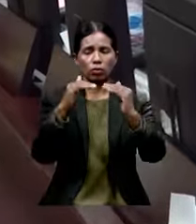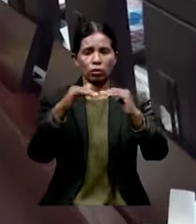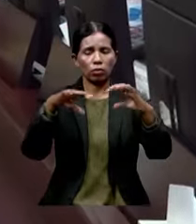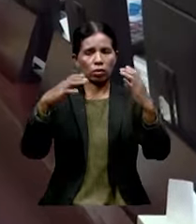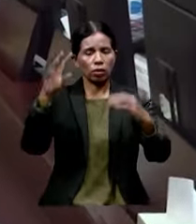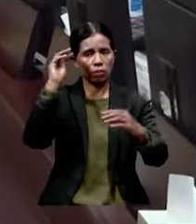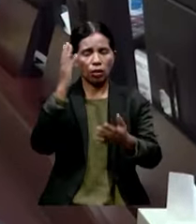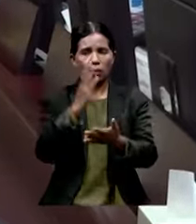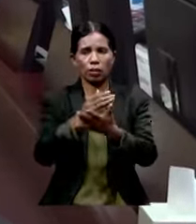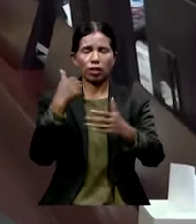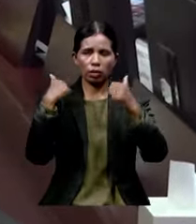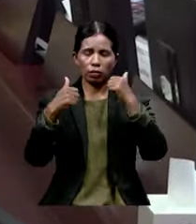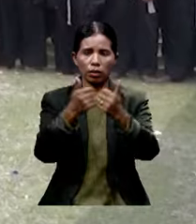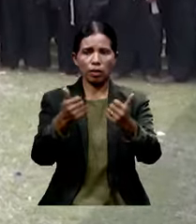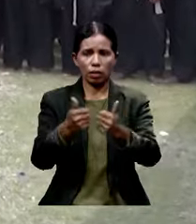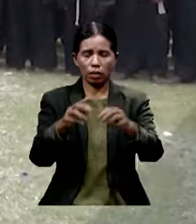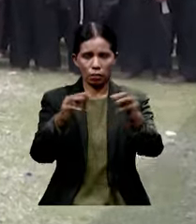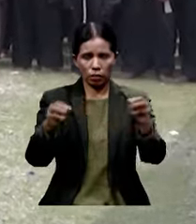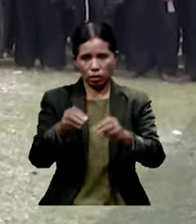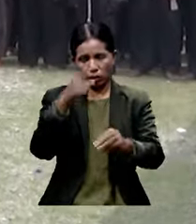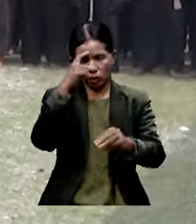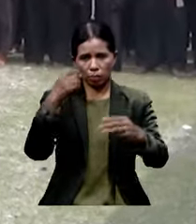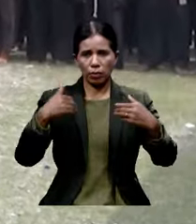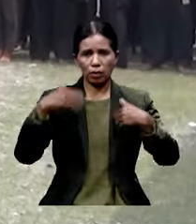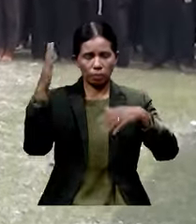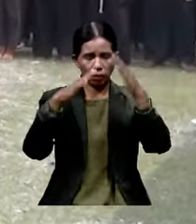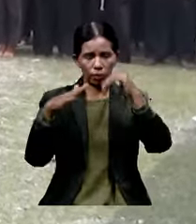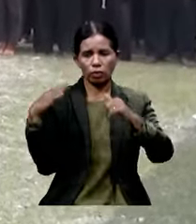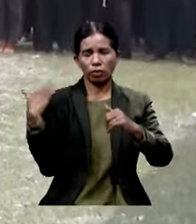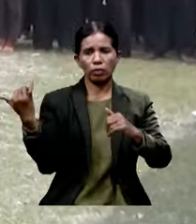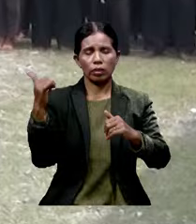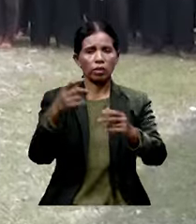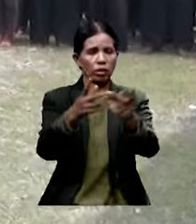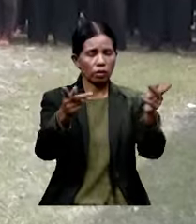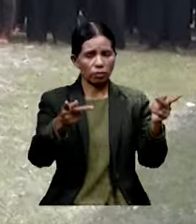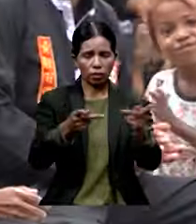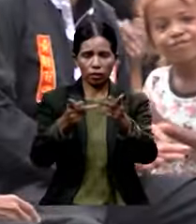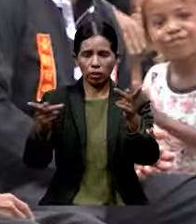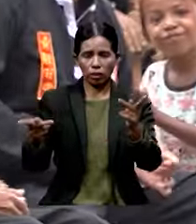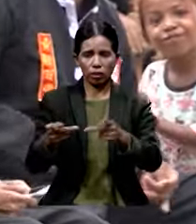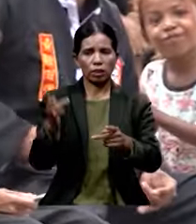suspende a atividade de arte marciais no Rituais, tamamos o problema entre jovens Sira e a Fatim Fatim, neve